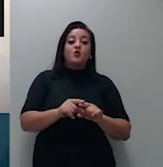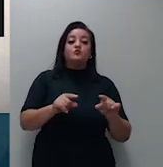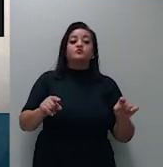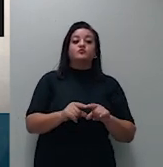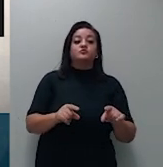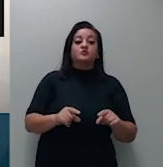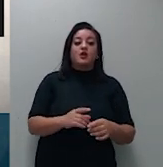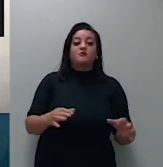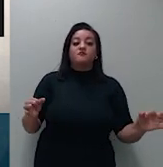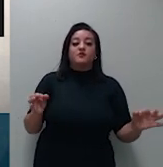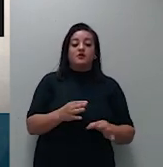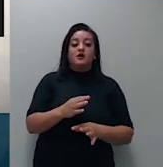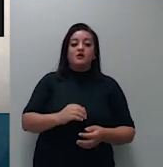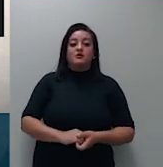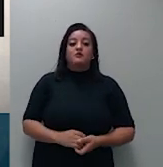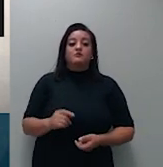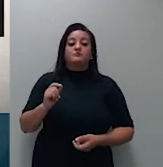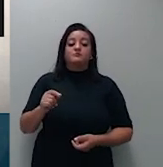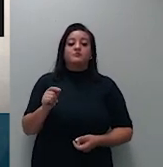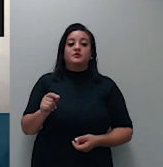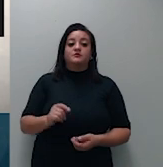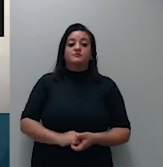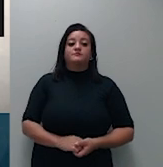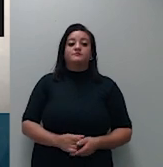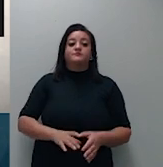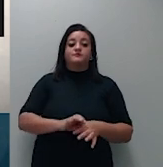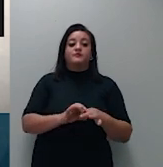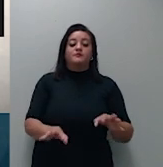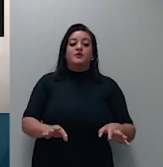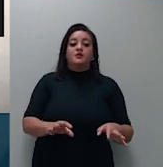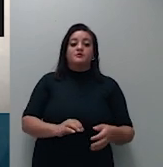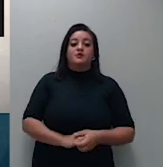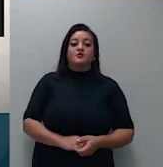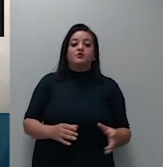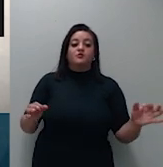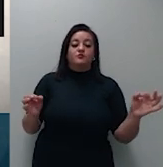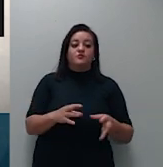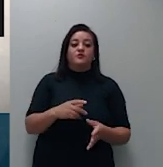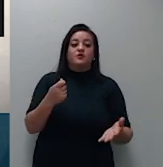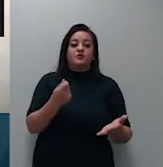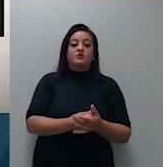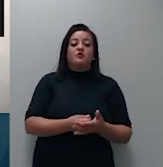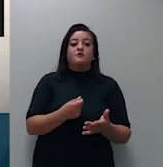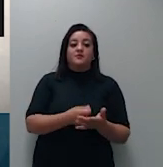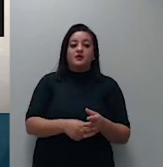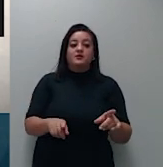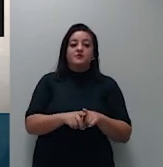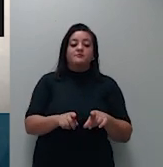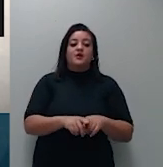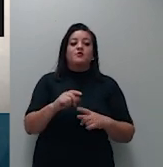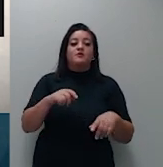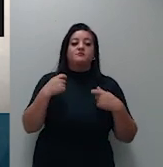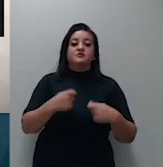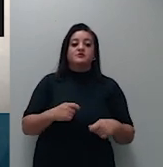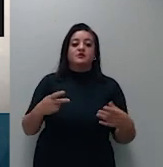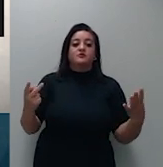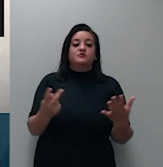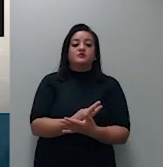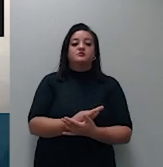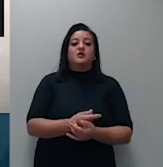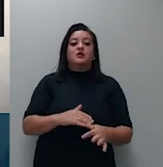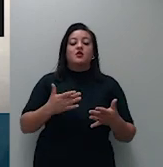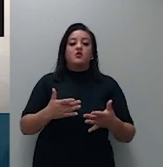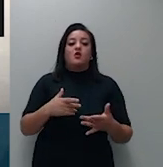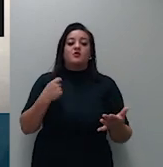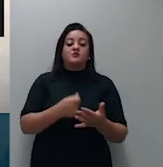o termo final para ele permitir travar o cobrança o que deveria